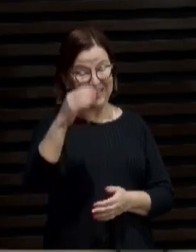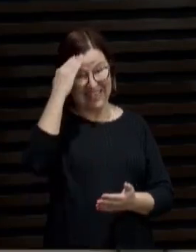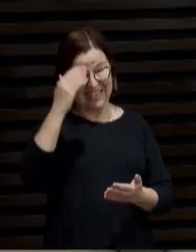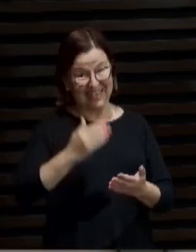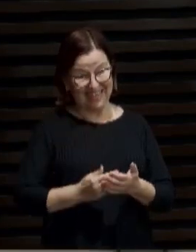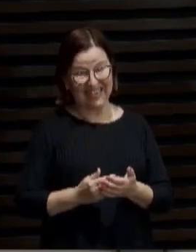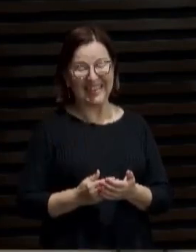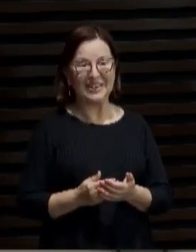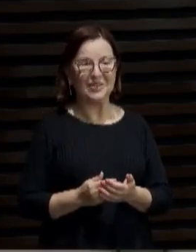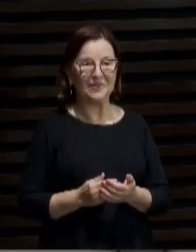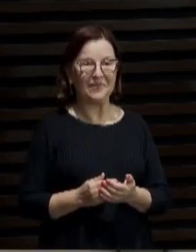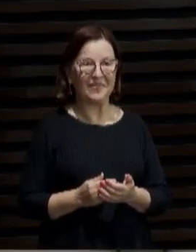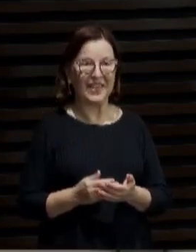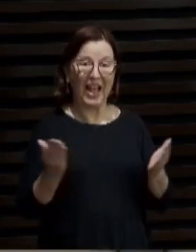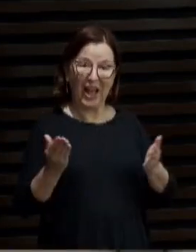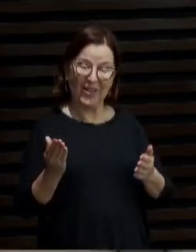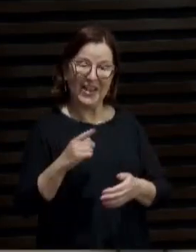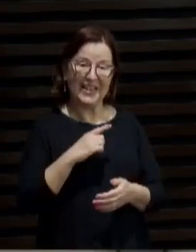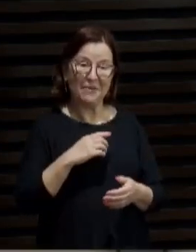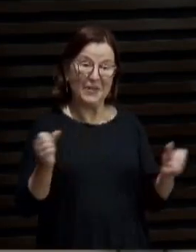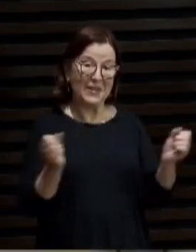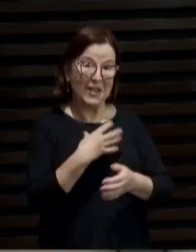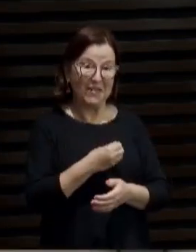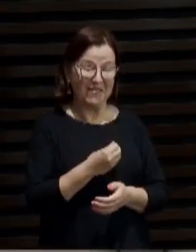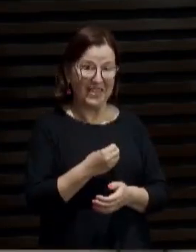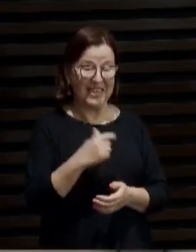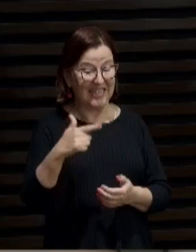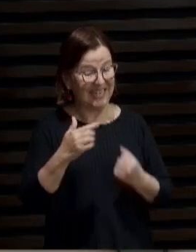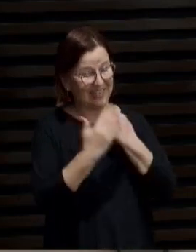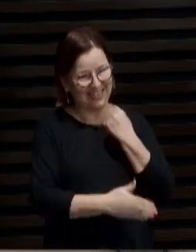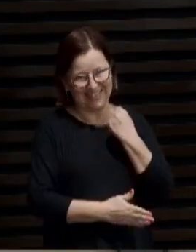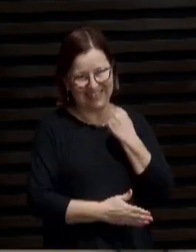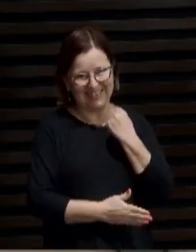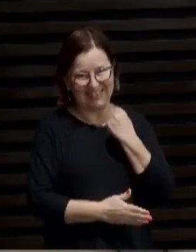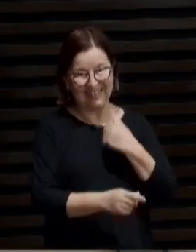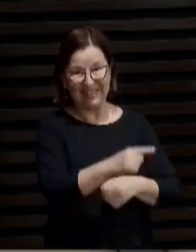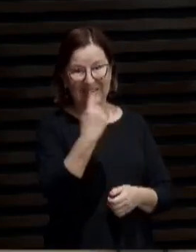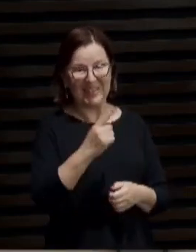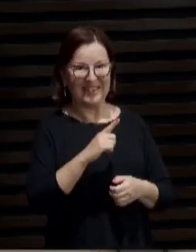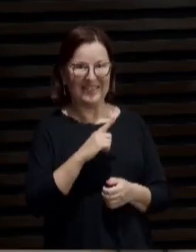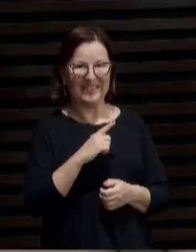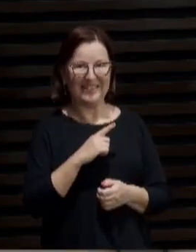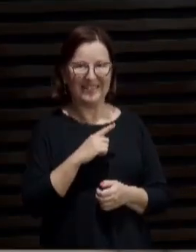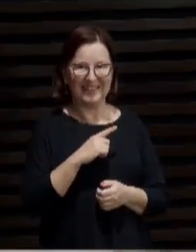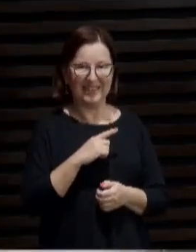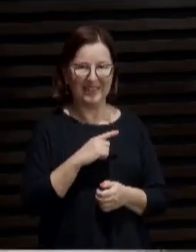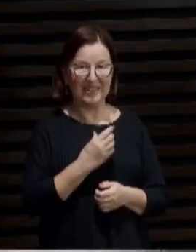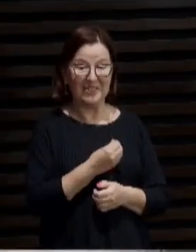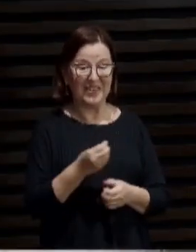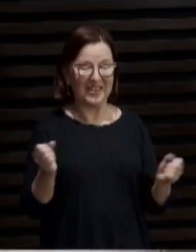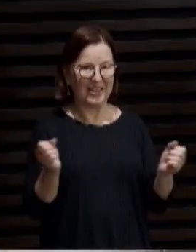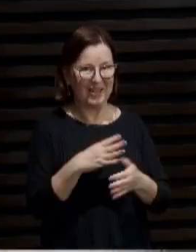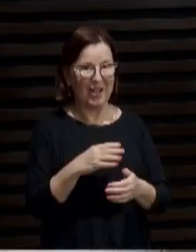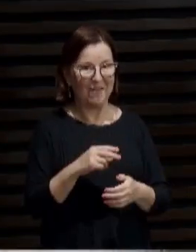agora nós temos uma nova vida nele, sem condenação. Nós temos um novo Pai. Tudo está nessa pedrinha.